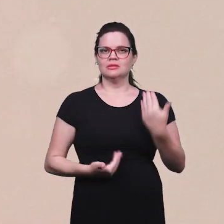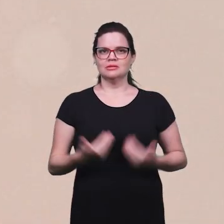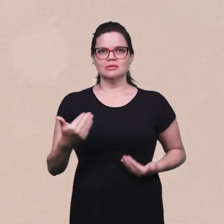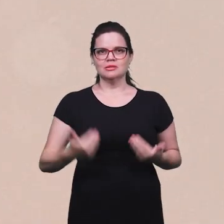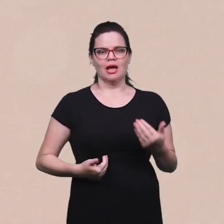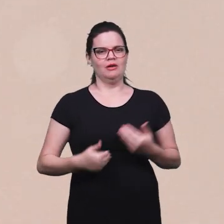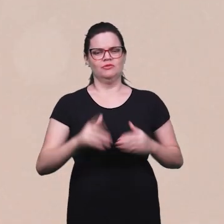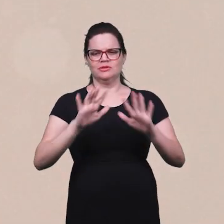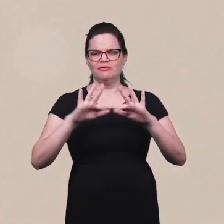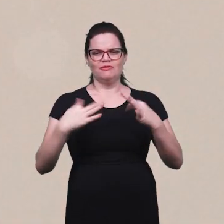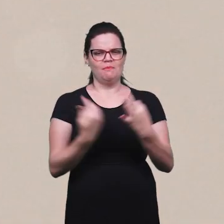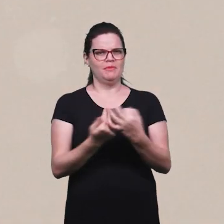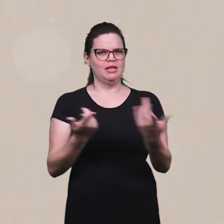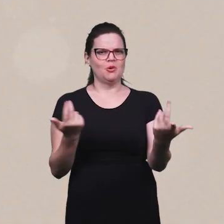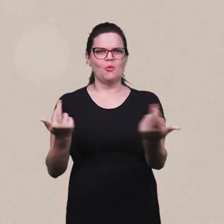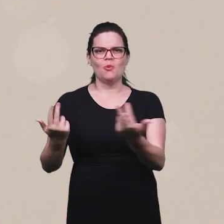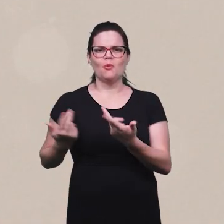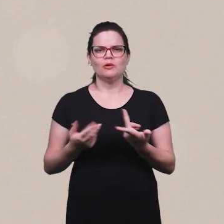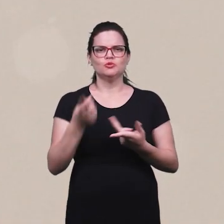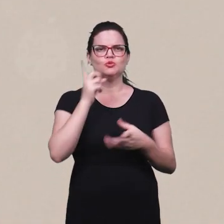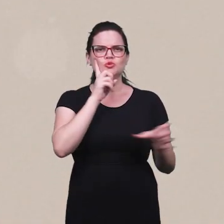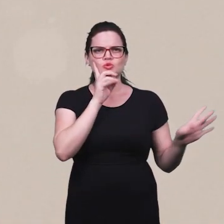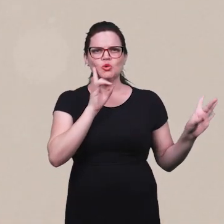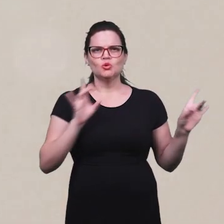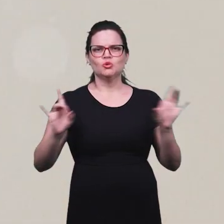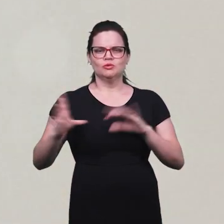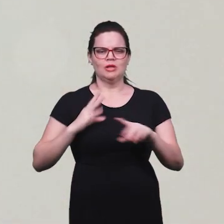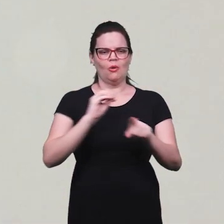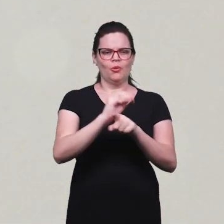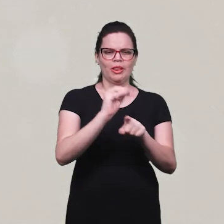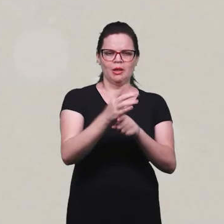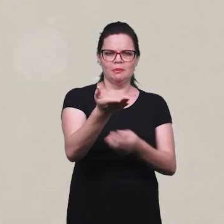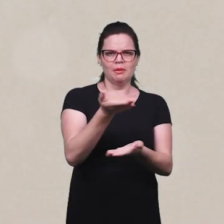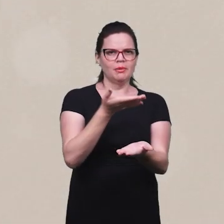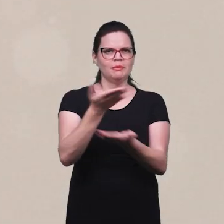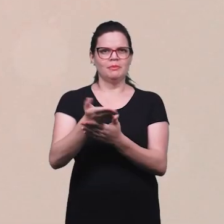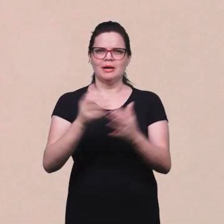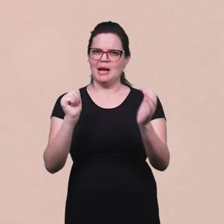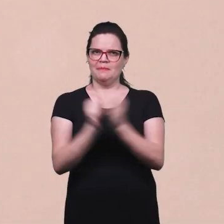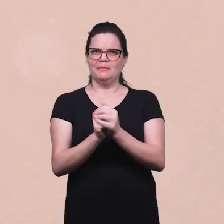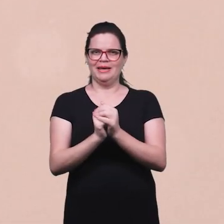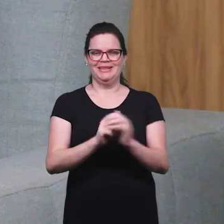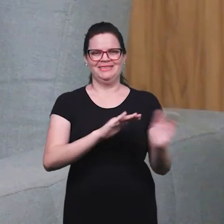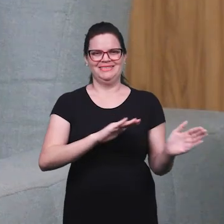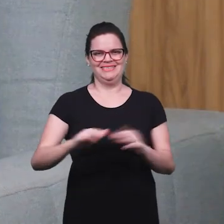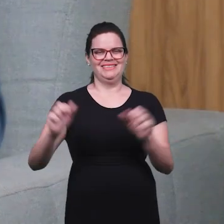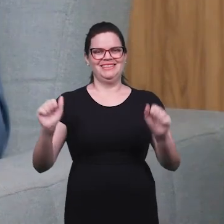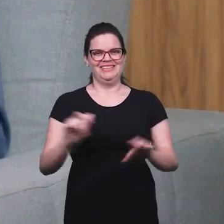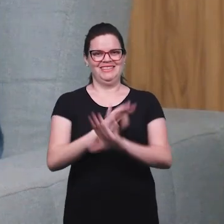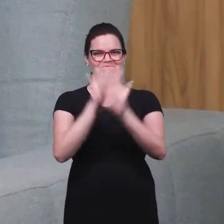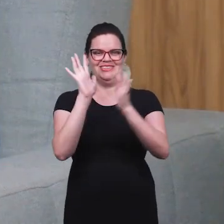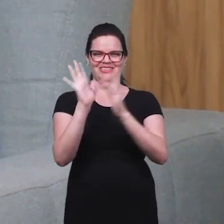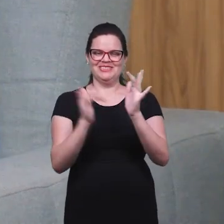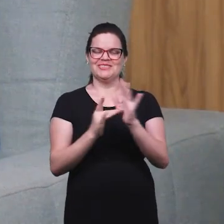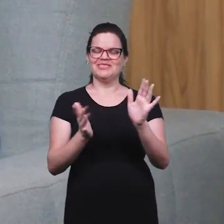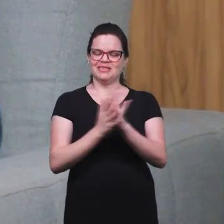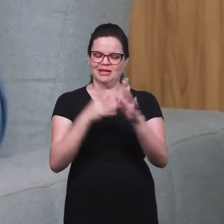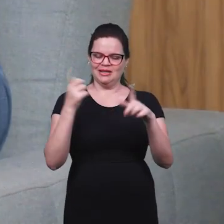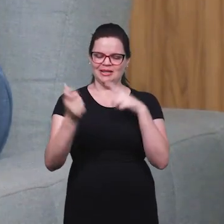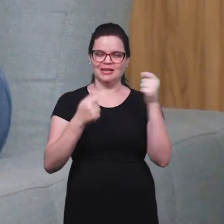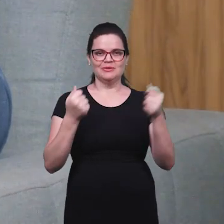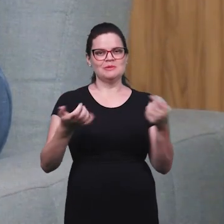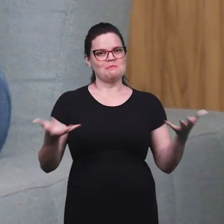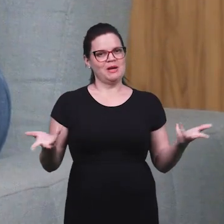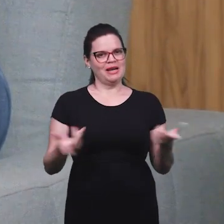os irmãos, temos uma família, que aqui a cada dia nós estamos cuidando de um ao outro. Amém? Glória a Jesus, que maravilha